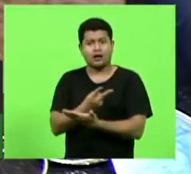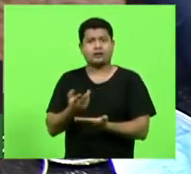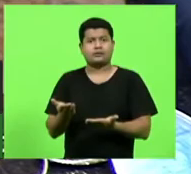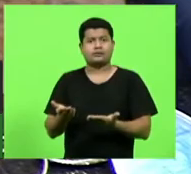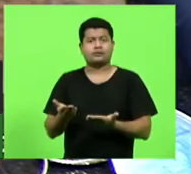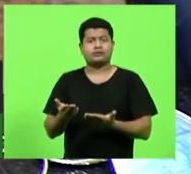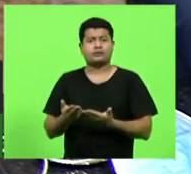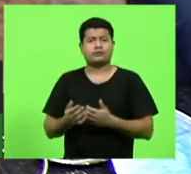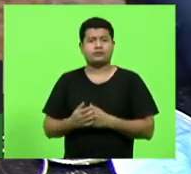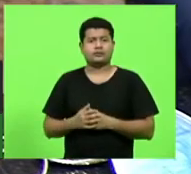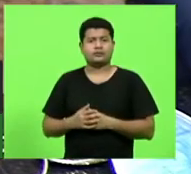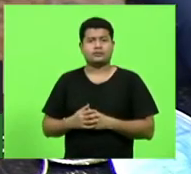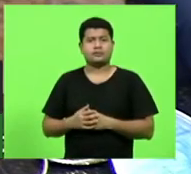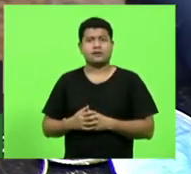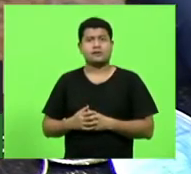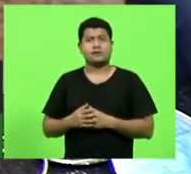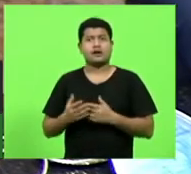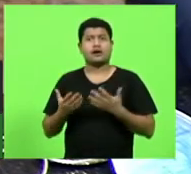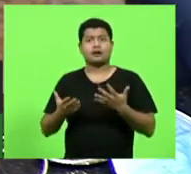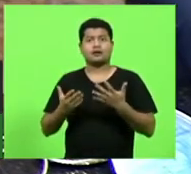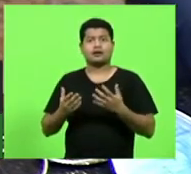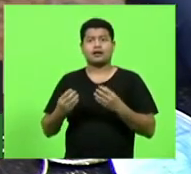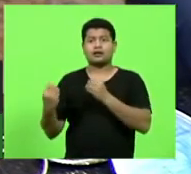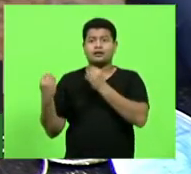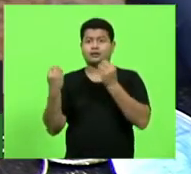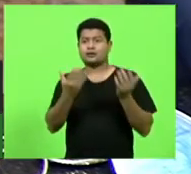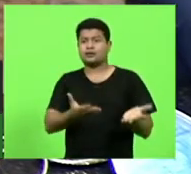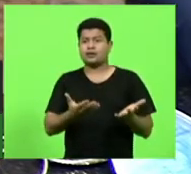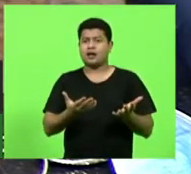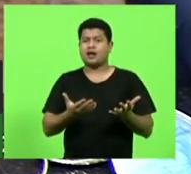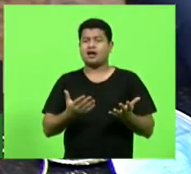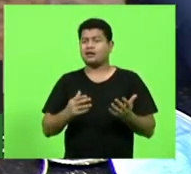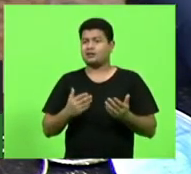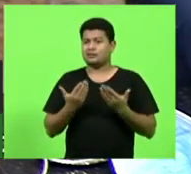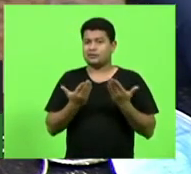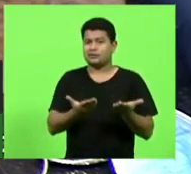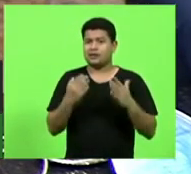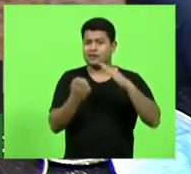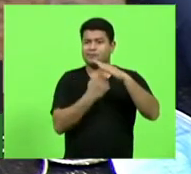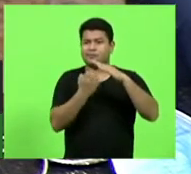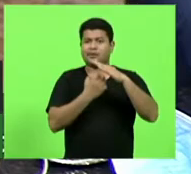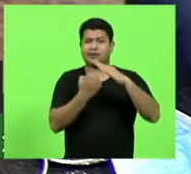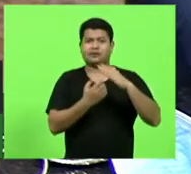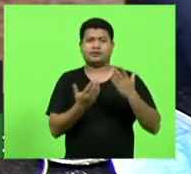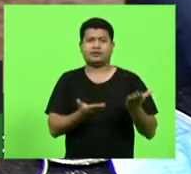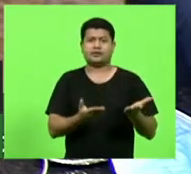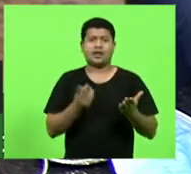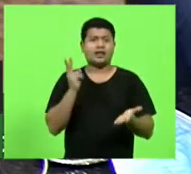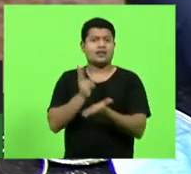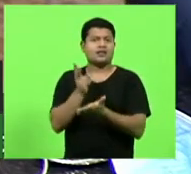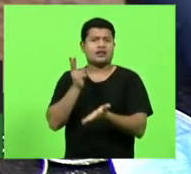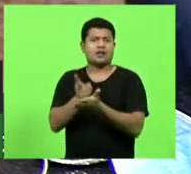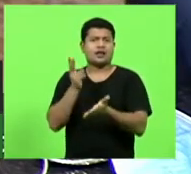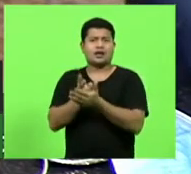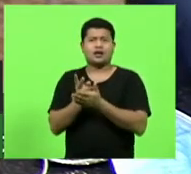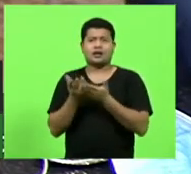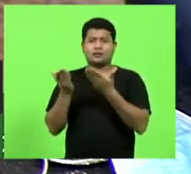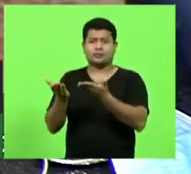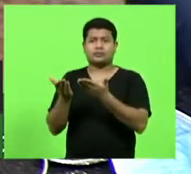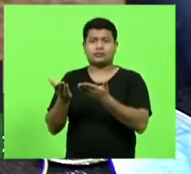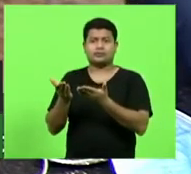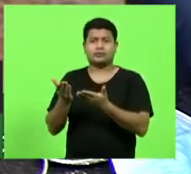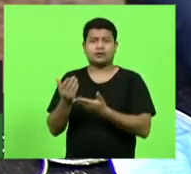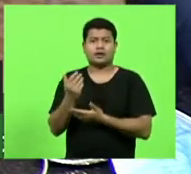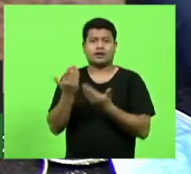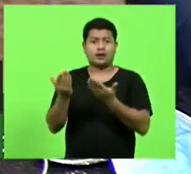Eles querem dar uma concessão de forma irregular para a mesma empresa de sempre ficar lá monopolizando o silo que é público, para